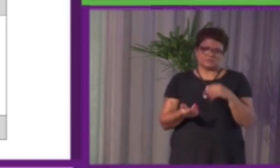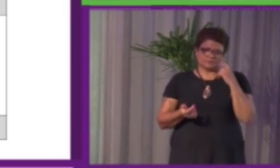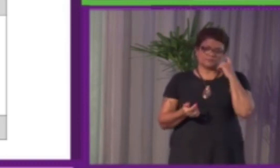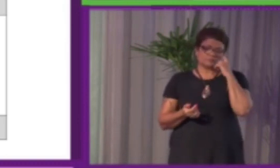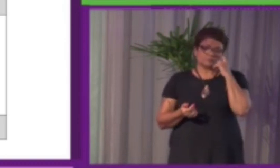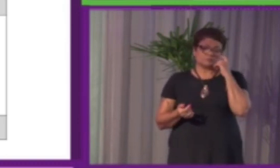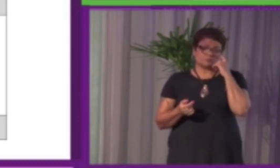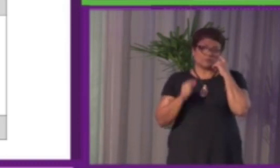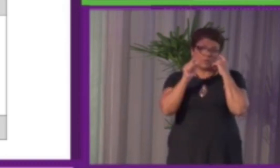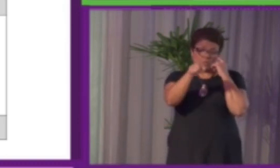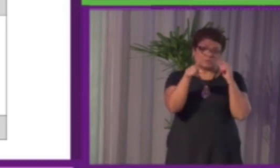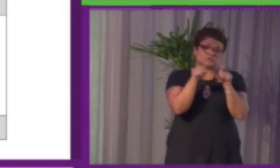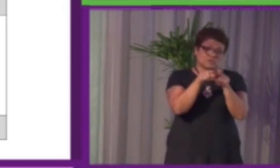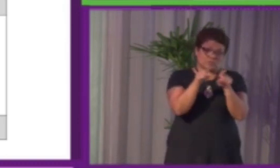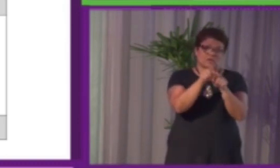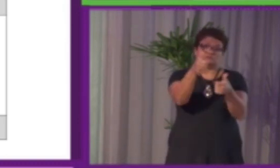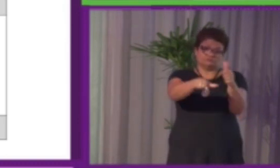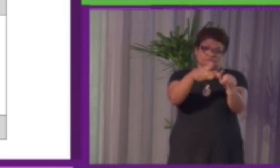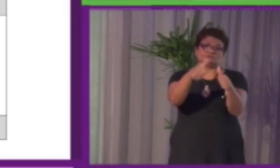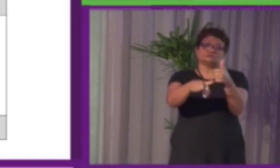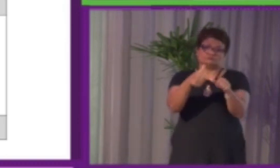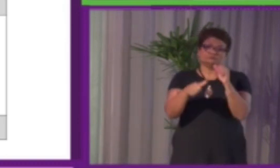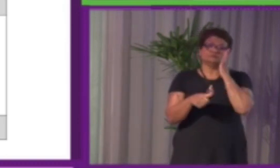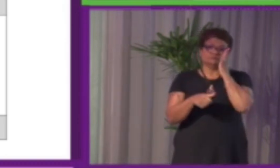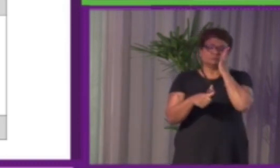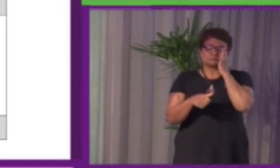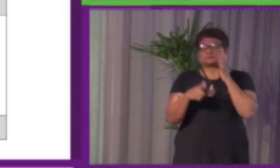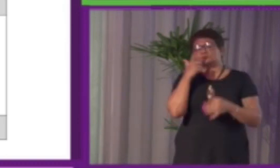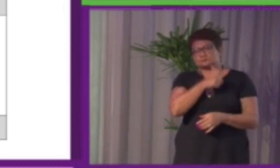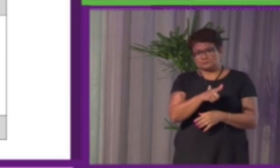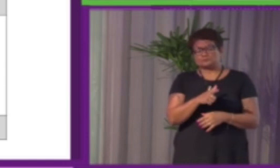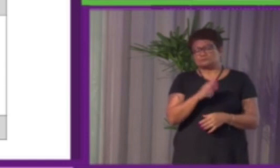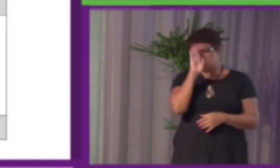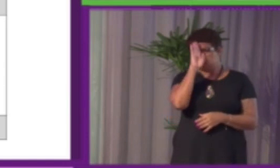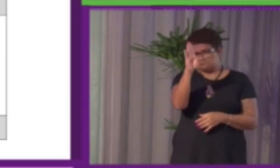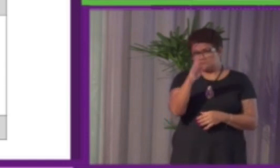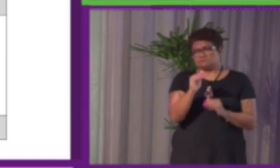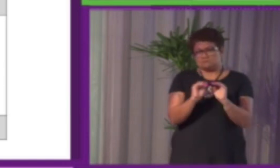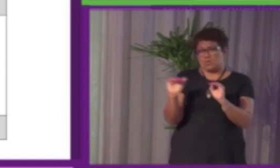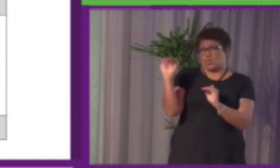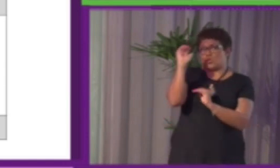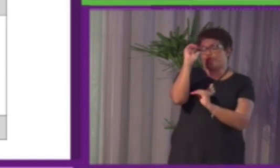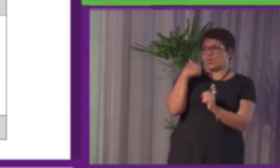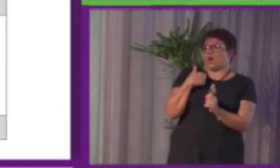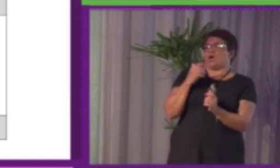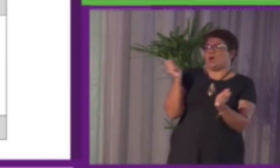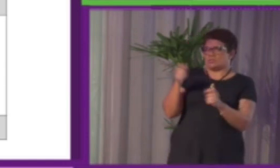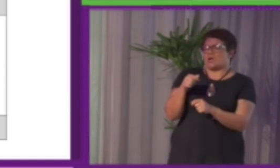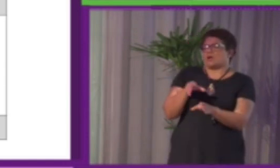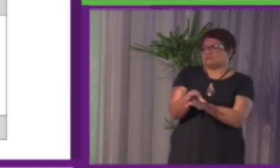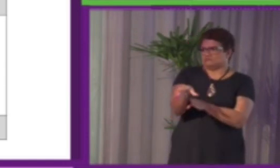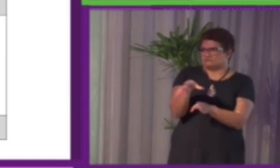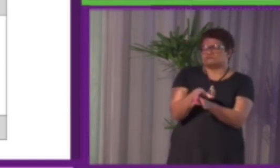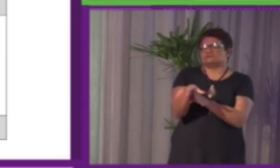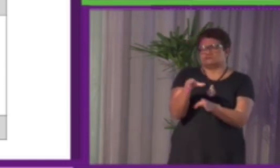um fator avaliado e me parece que foi um fator preponderante para que se chegasse a uma recomendação